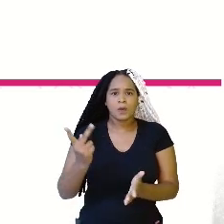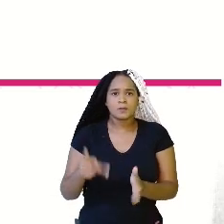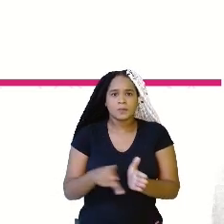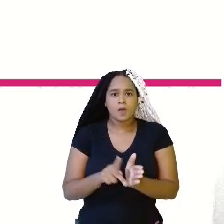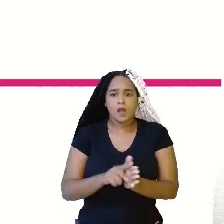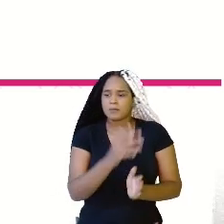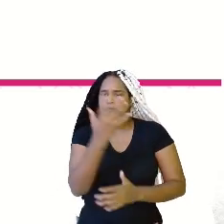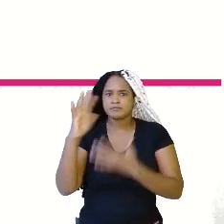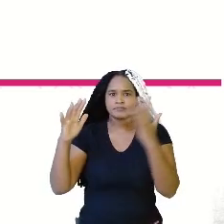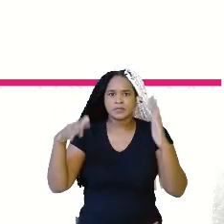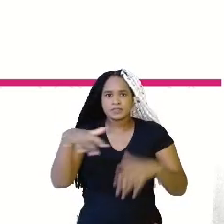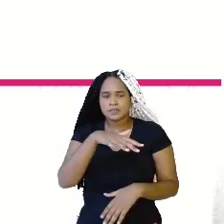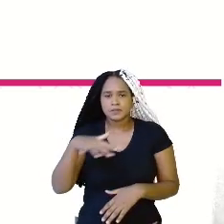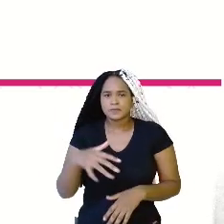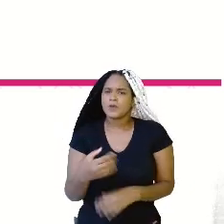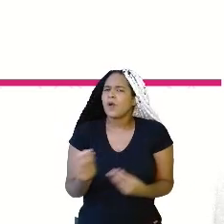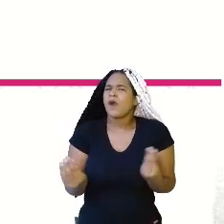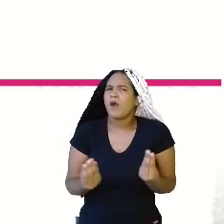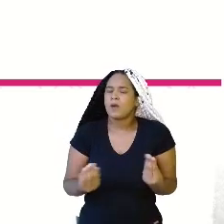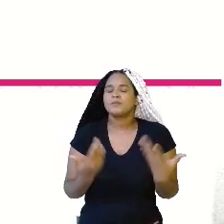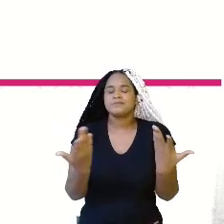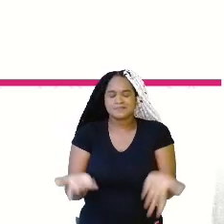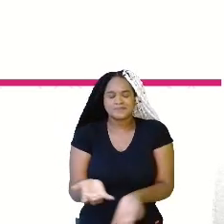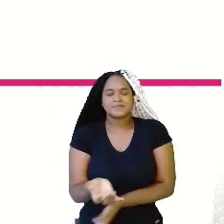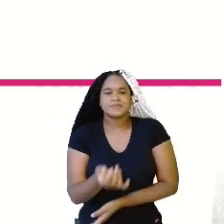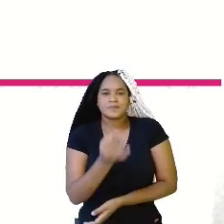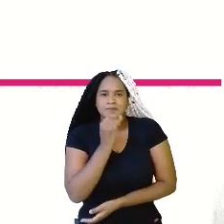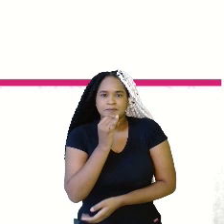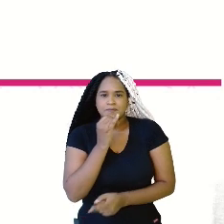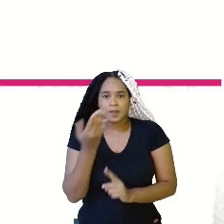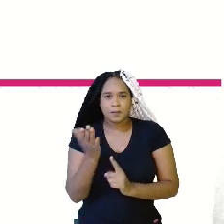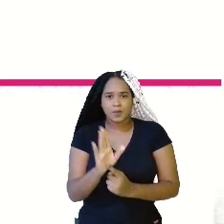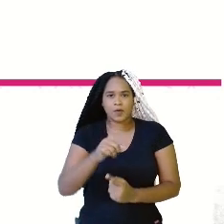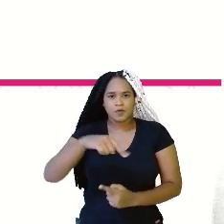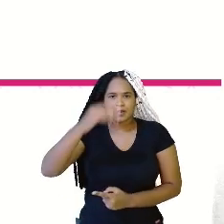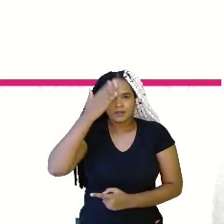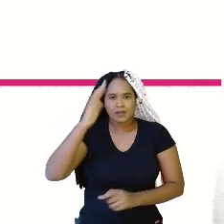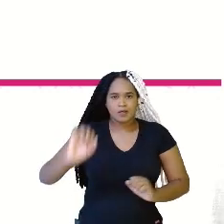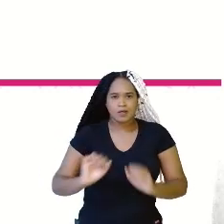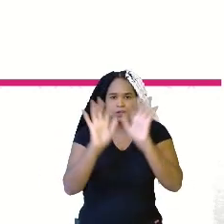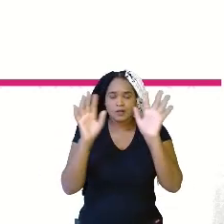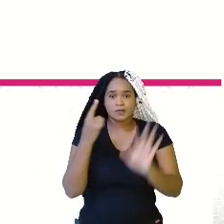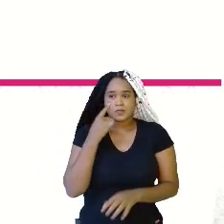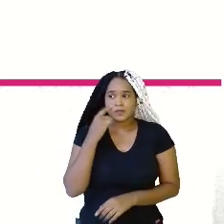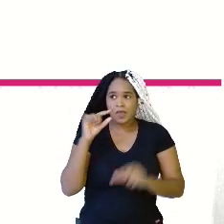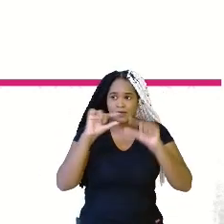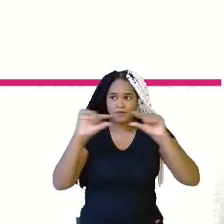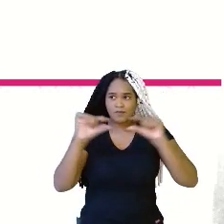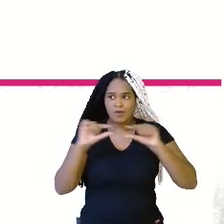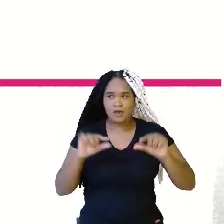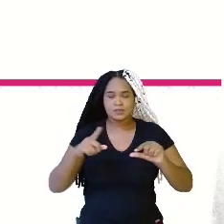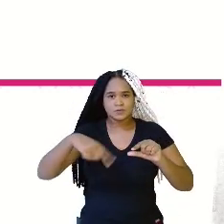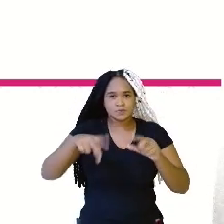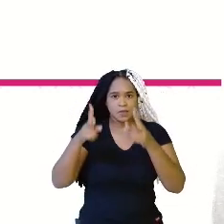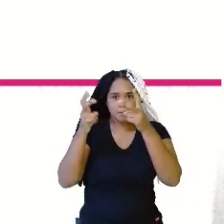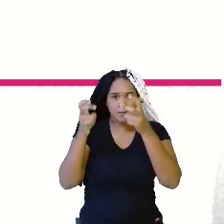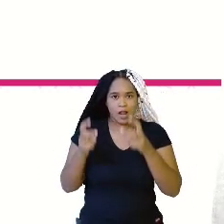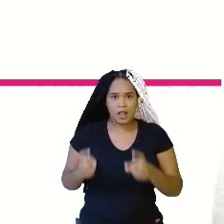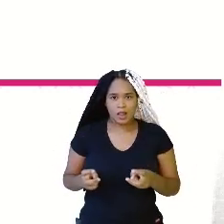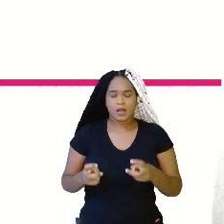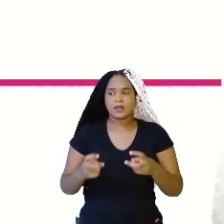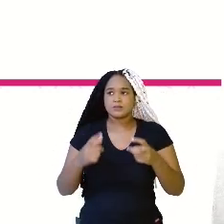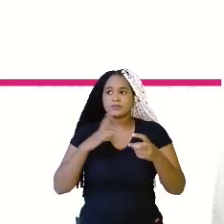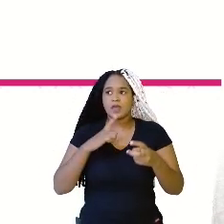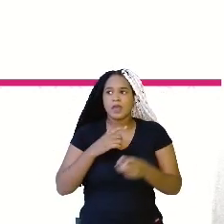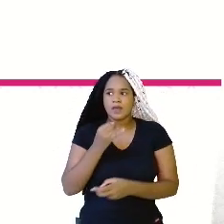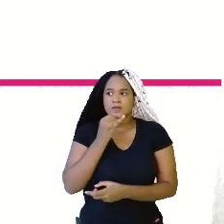professora? Vamos ver aqui alguns exemplos e você vai entender melhor. Nessas 3 frases que você está podendo observar, nós temos